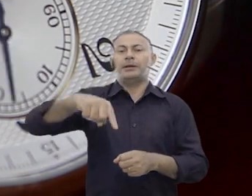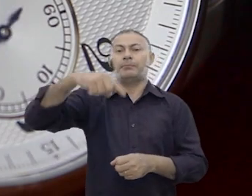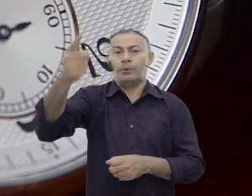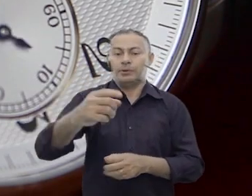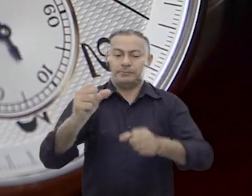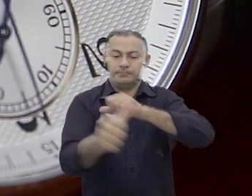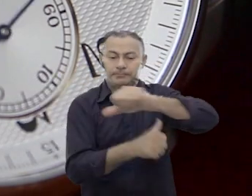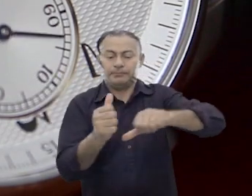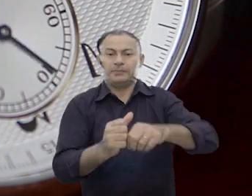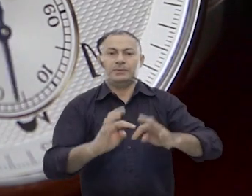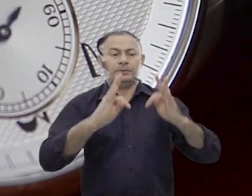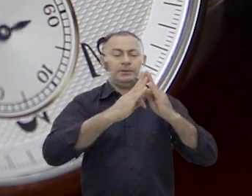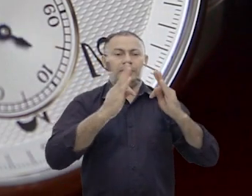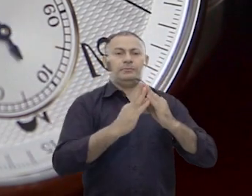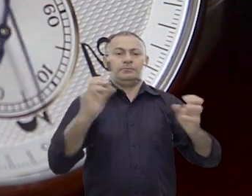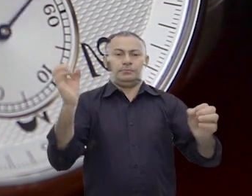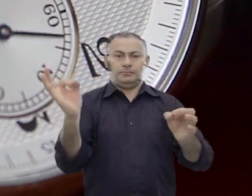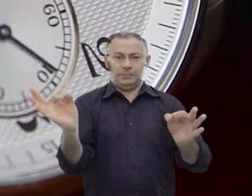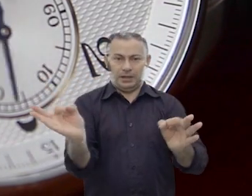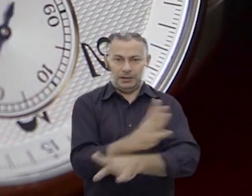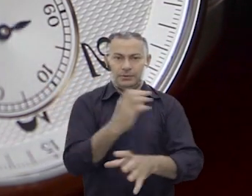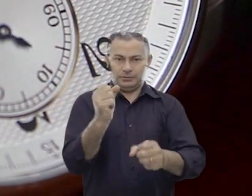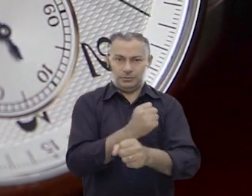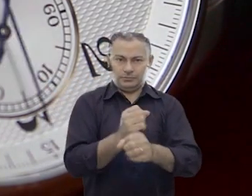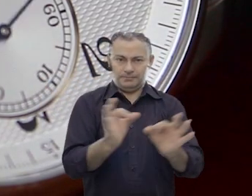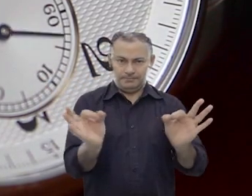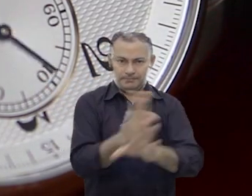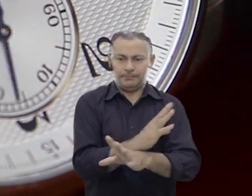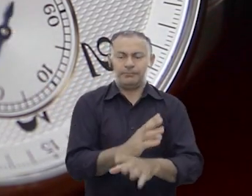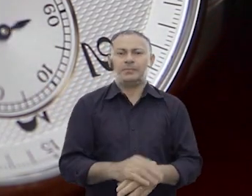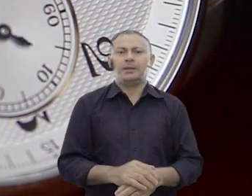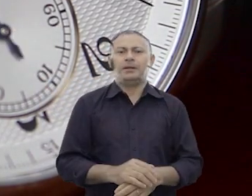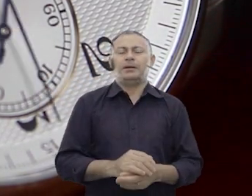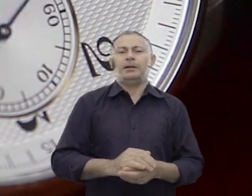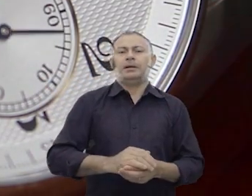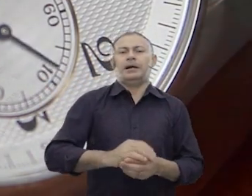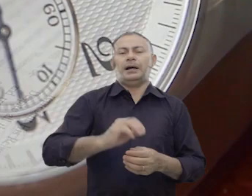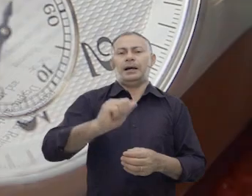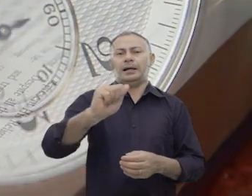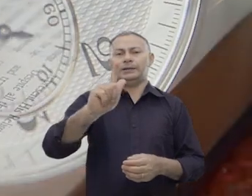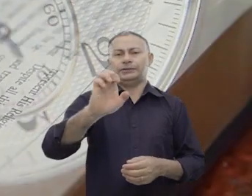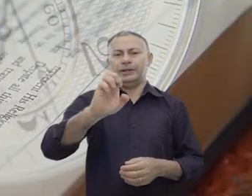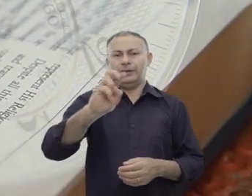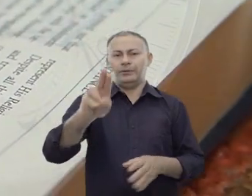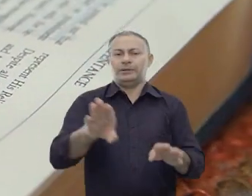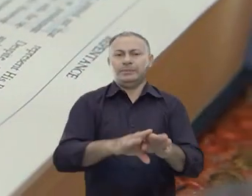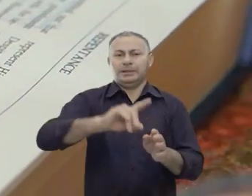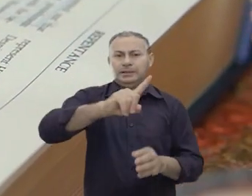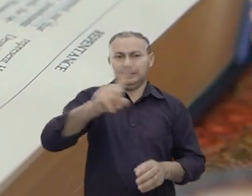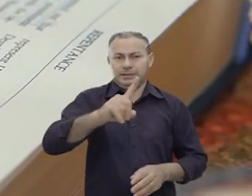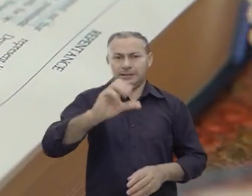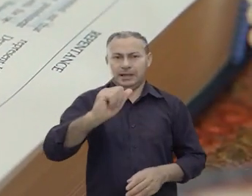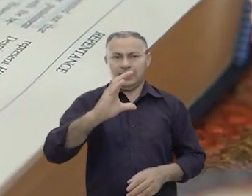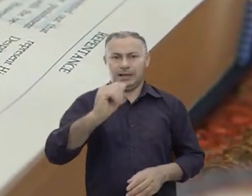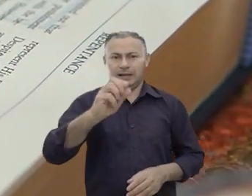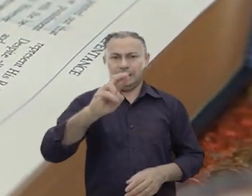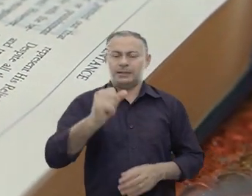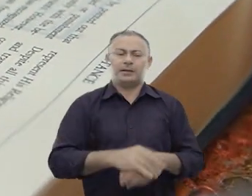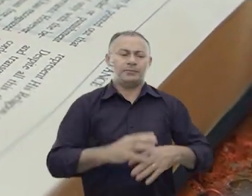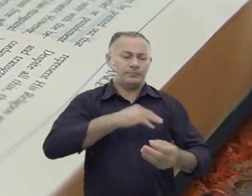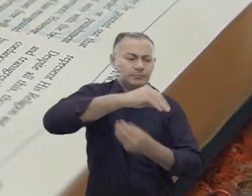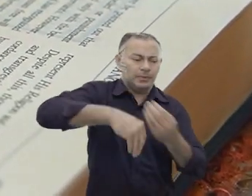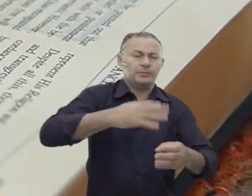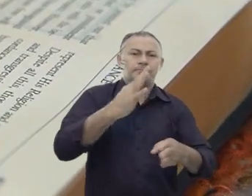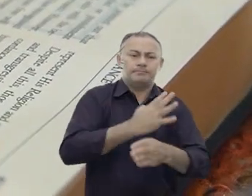anos depois da restauração do templo ter sido concluída. Ageu e Zacarias estavam envolvidos na reconstrução